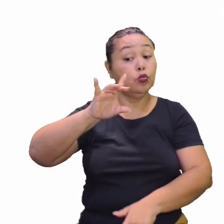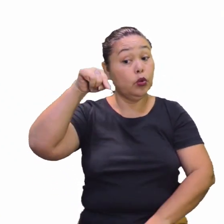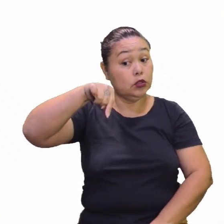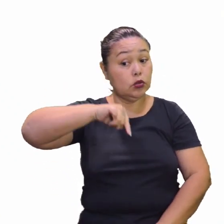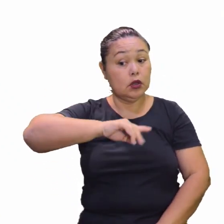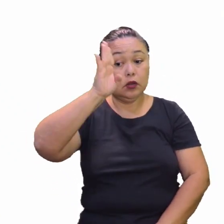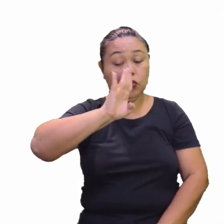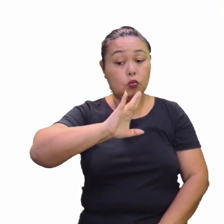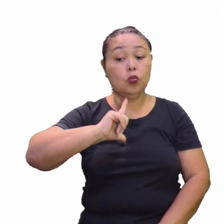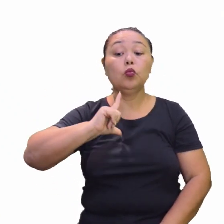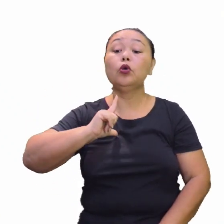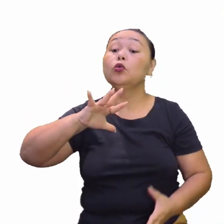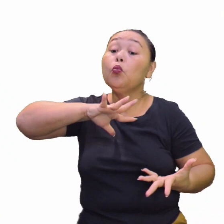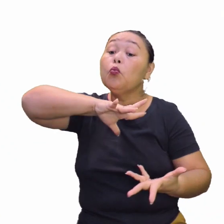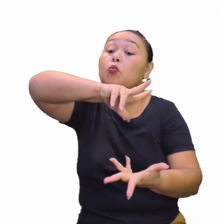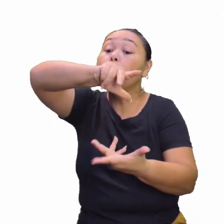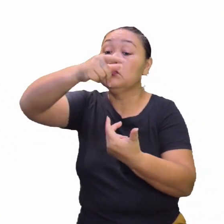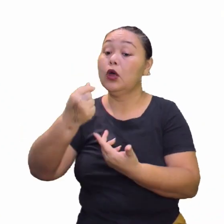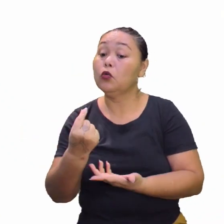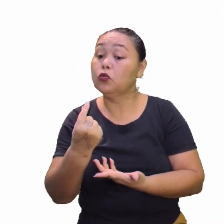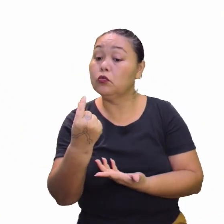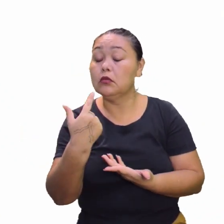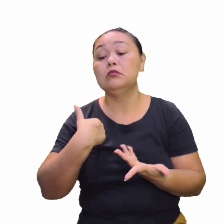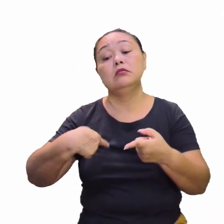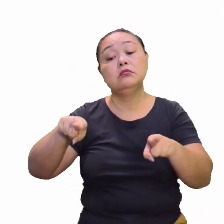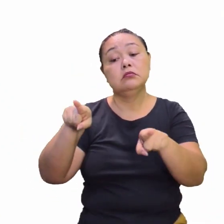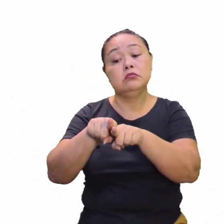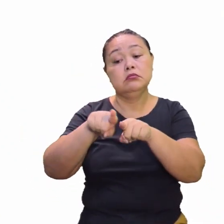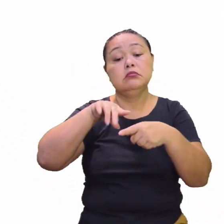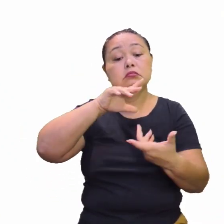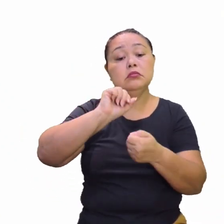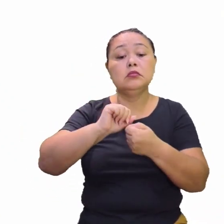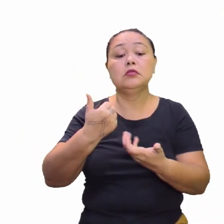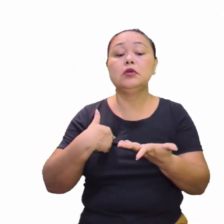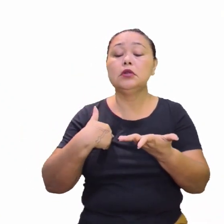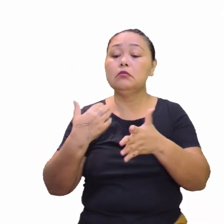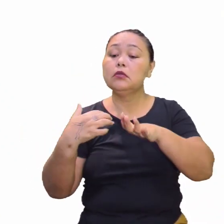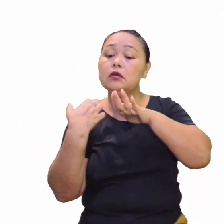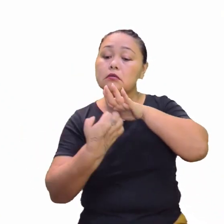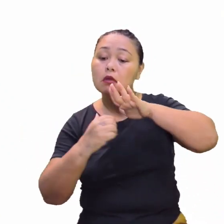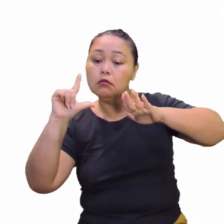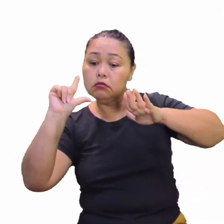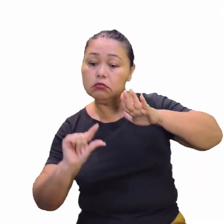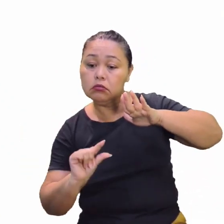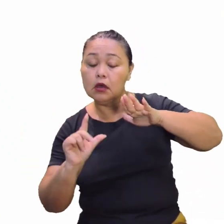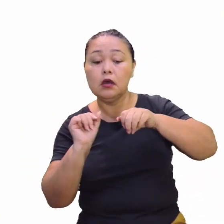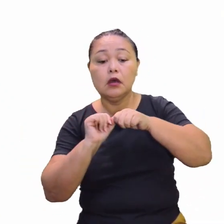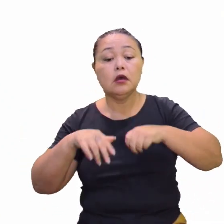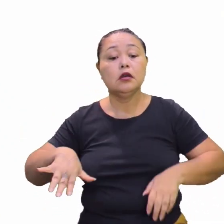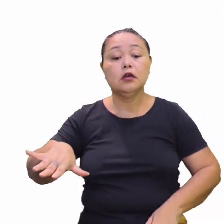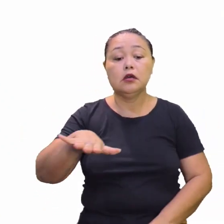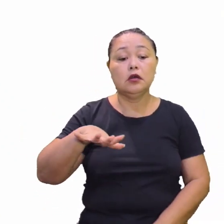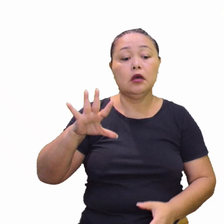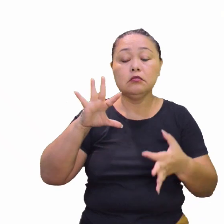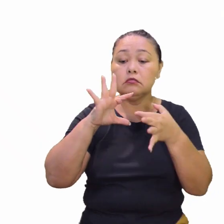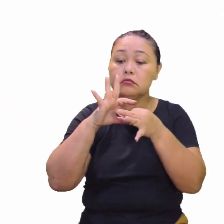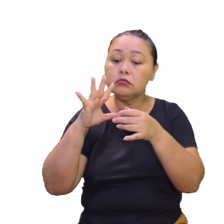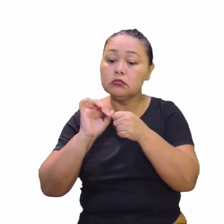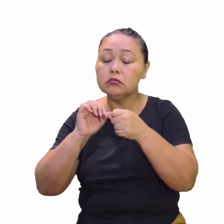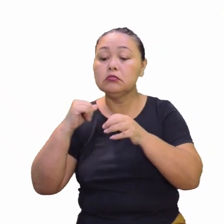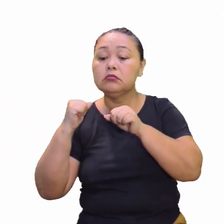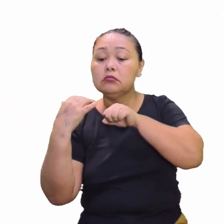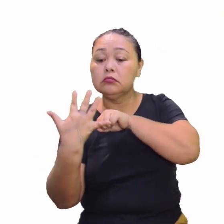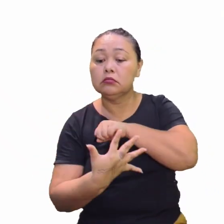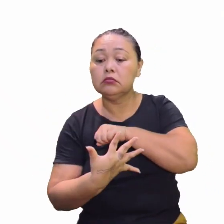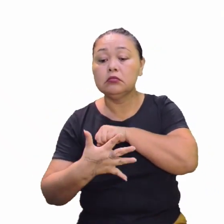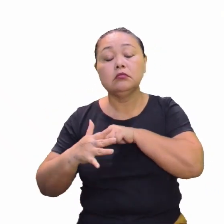economia do Brasil, foi a economia do mundo. Exatamente. Nossa indústria também caiu em 2020, E aí quem se destacou nesse contexto de